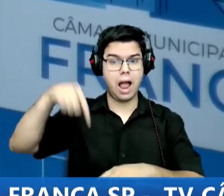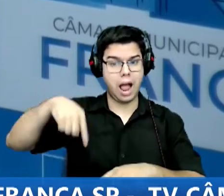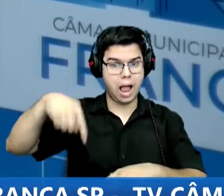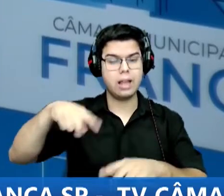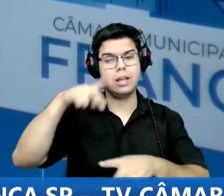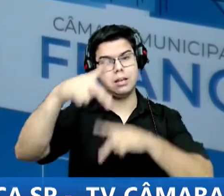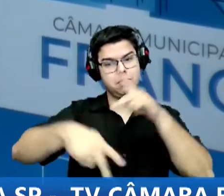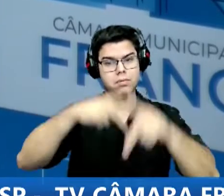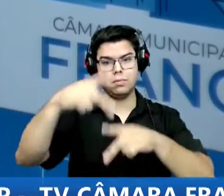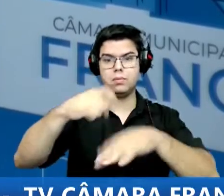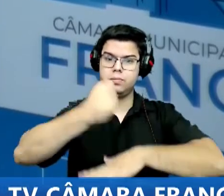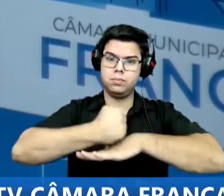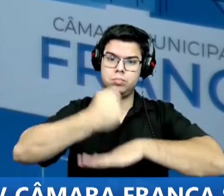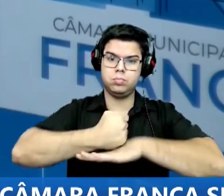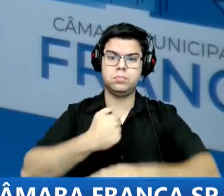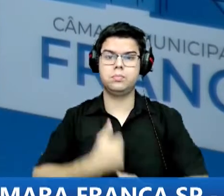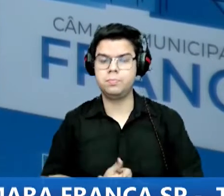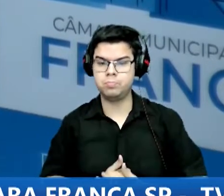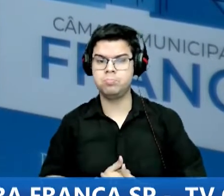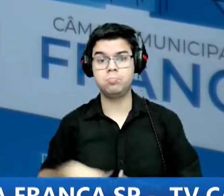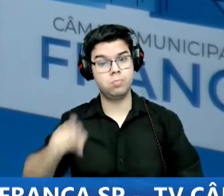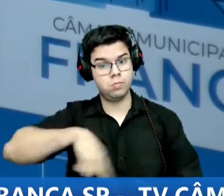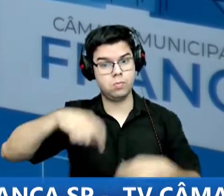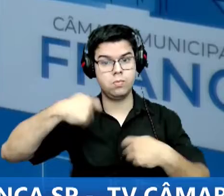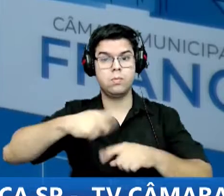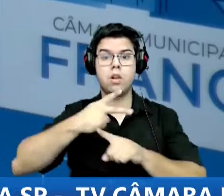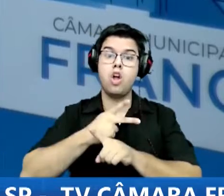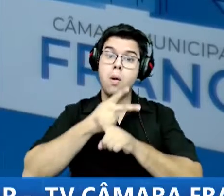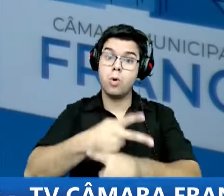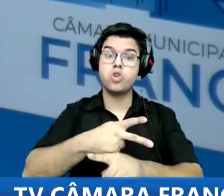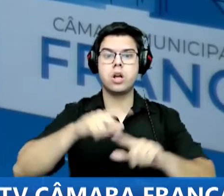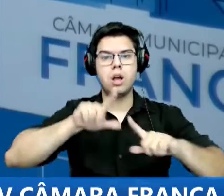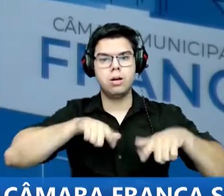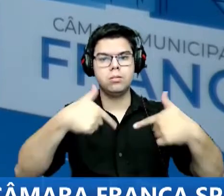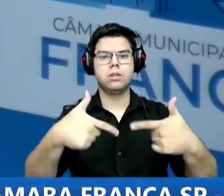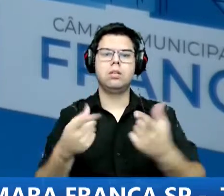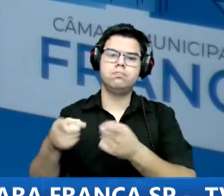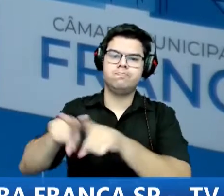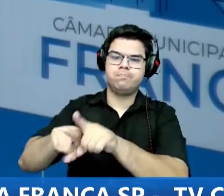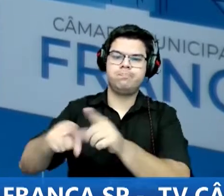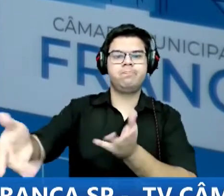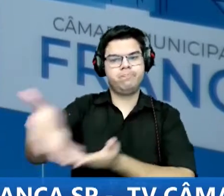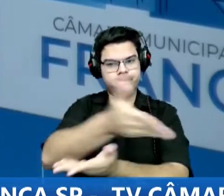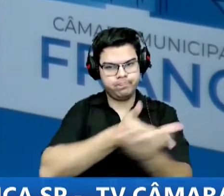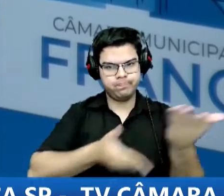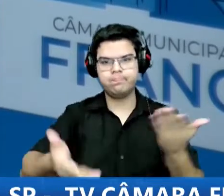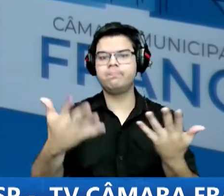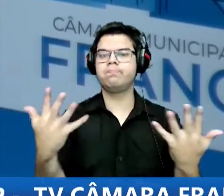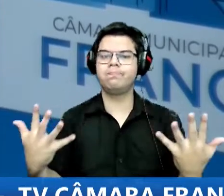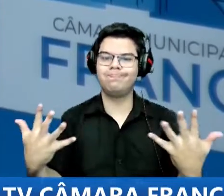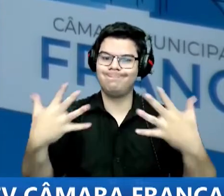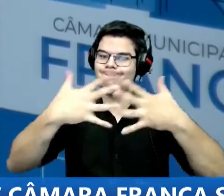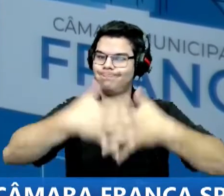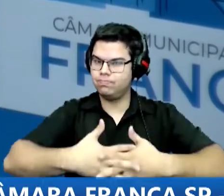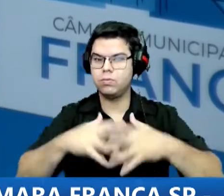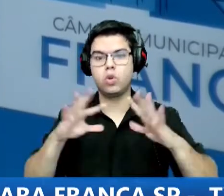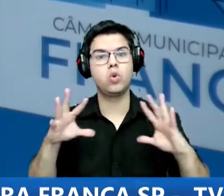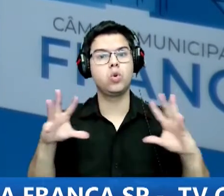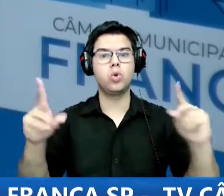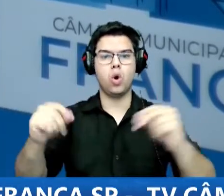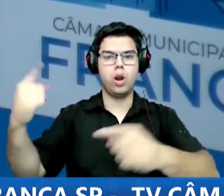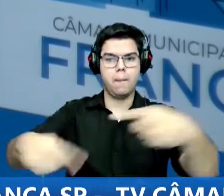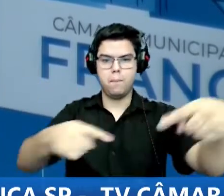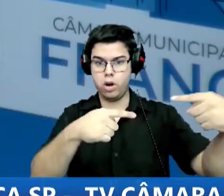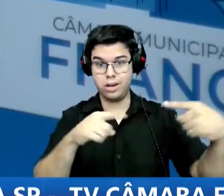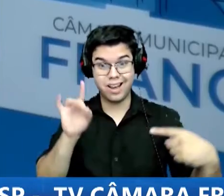Então, a gente precisa buscar ações juntas, articuladas e integradas de todas as políticas, não só da